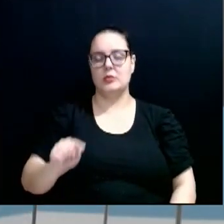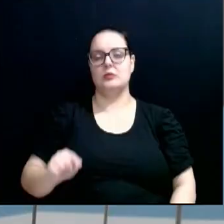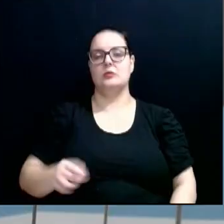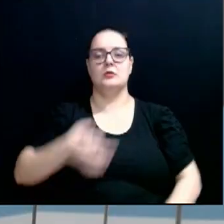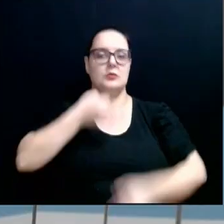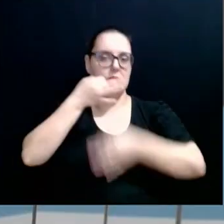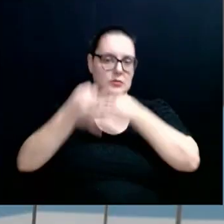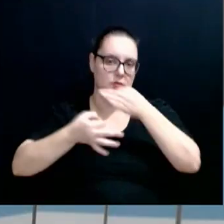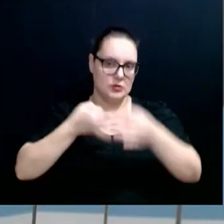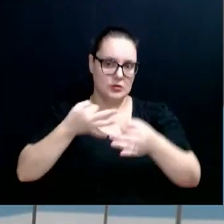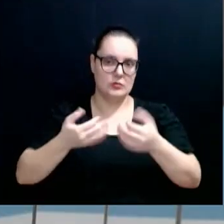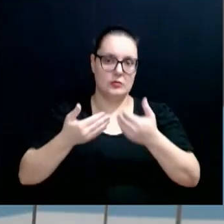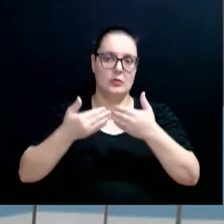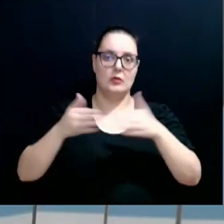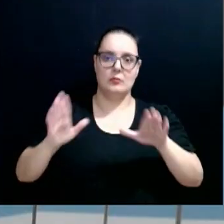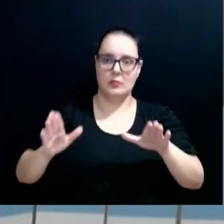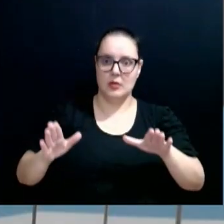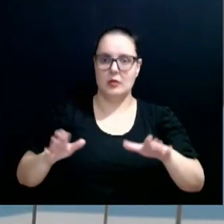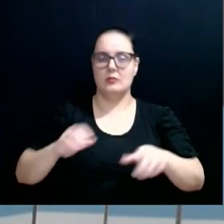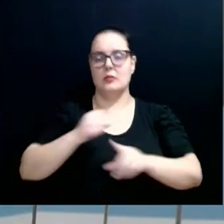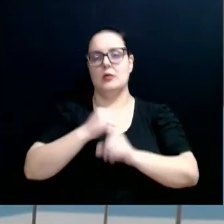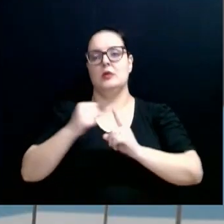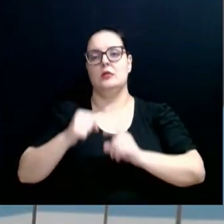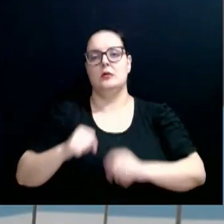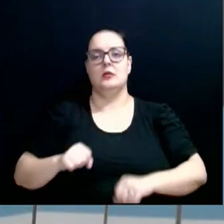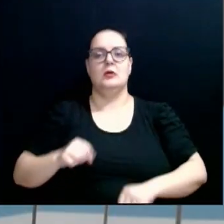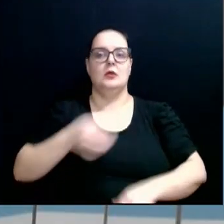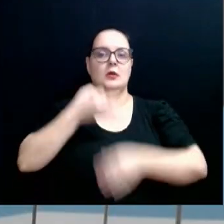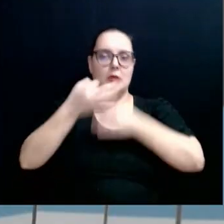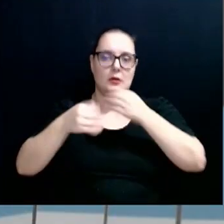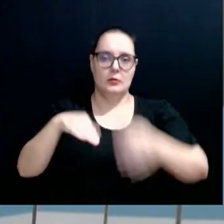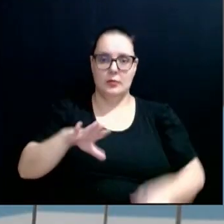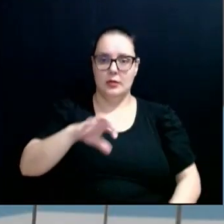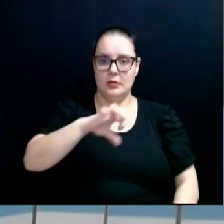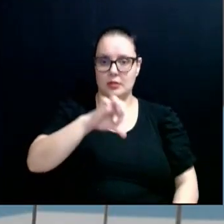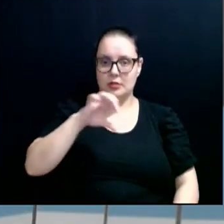opinar, mais de 90